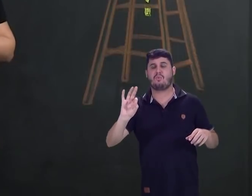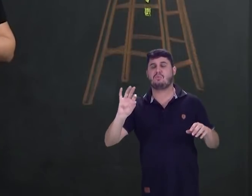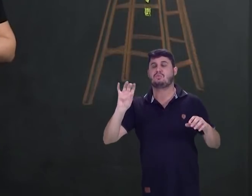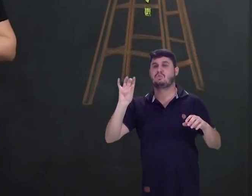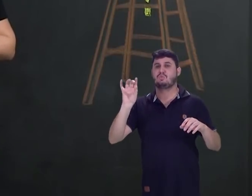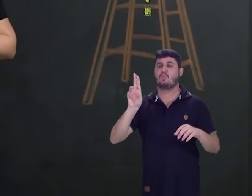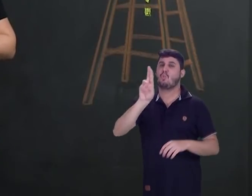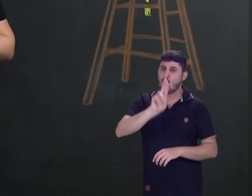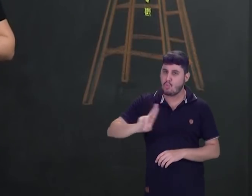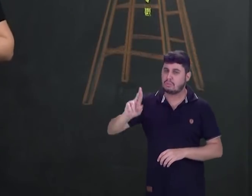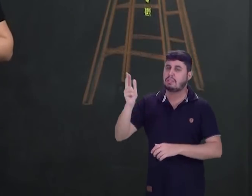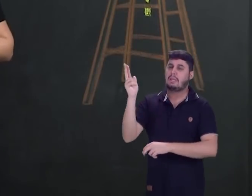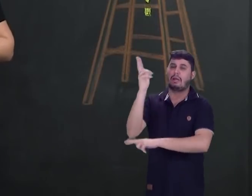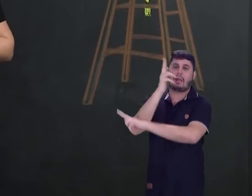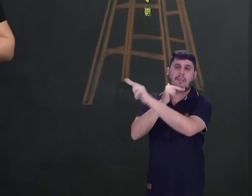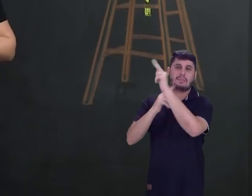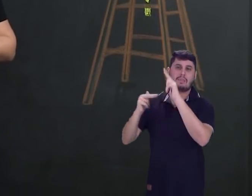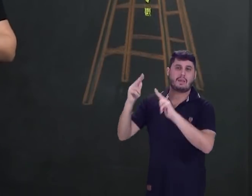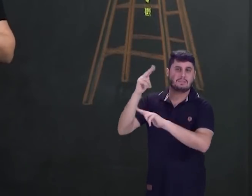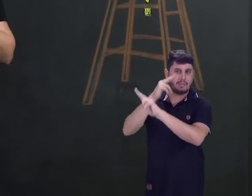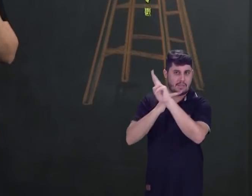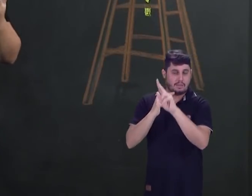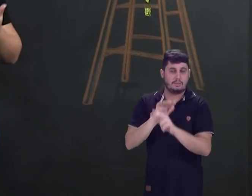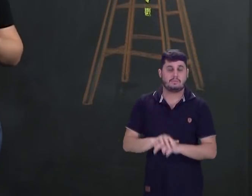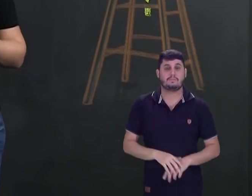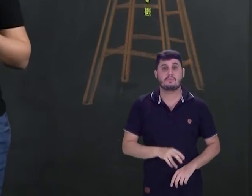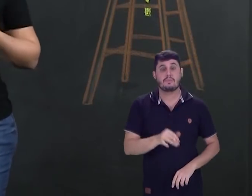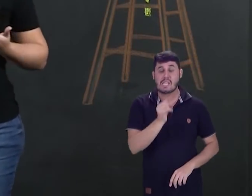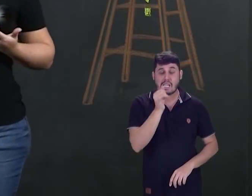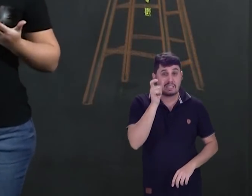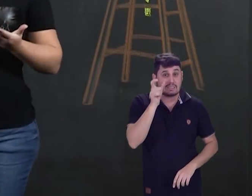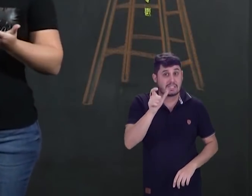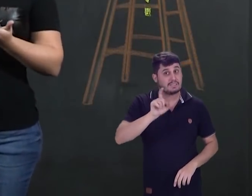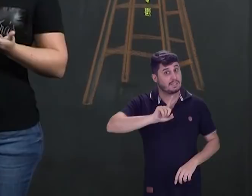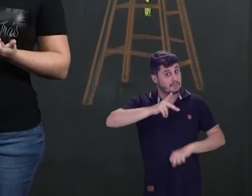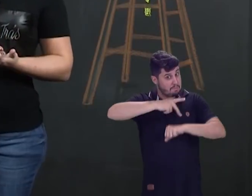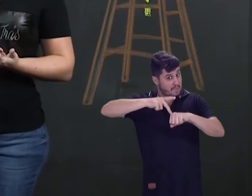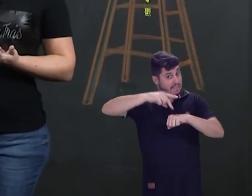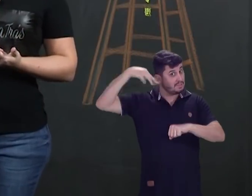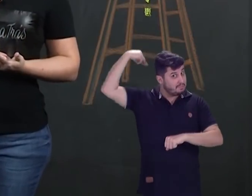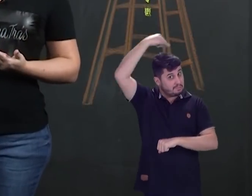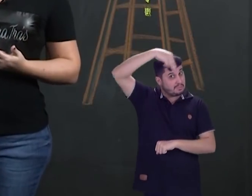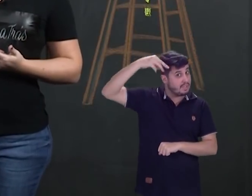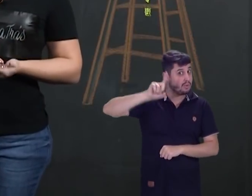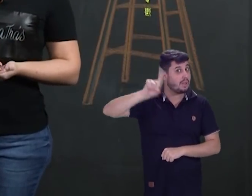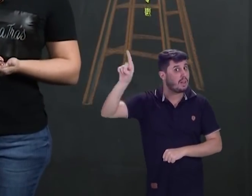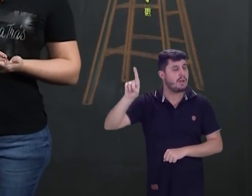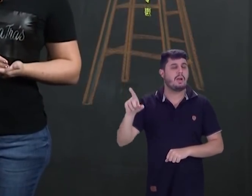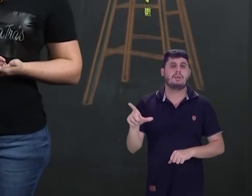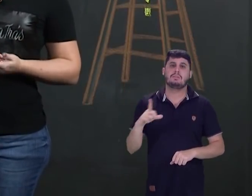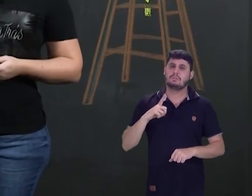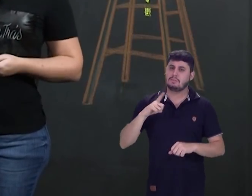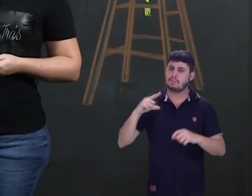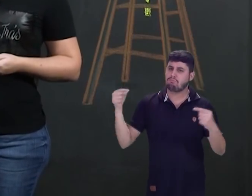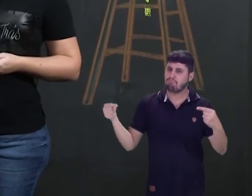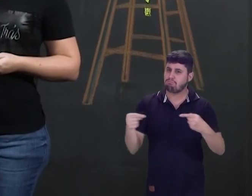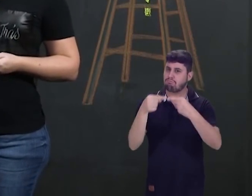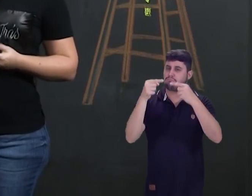é interessante que lá no México, por exemplo, a Frida Kahlo, que é um grande nome que às vezes é associado ao